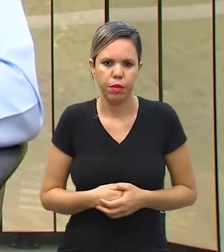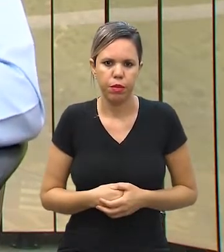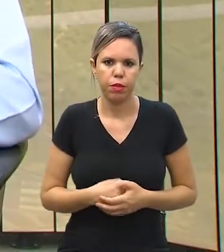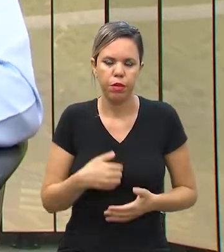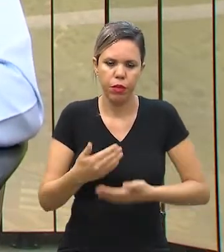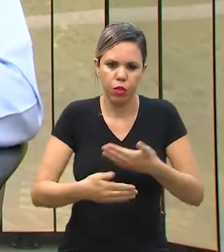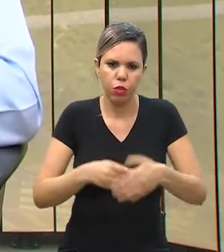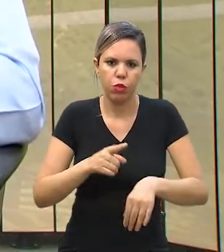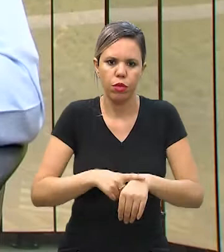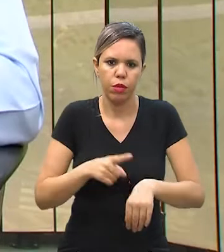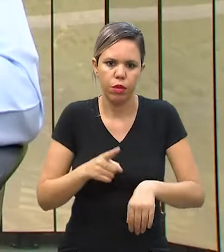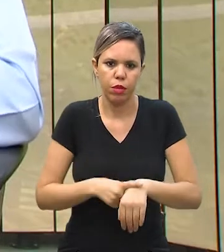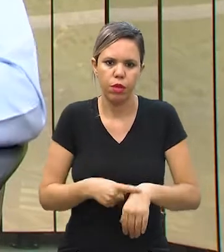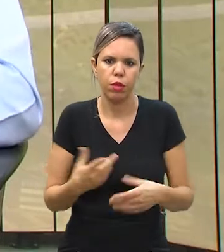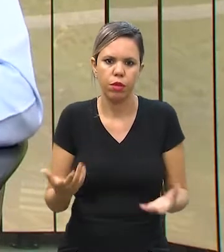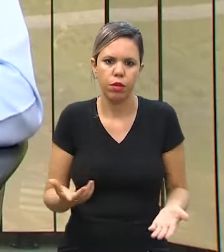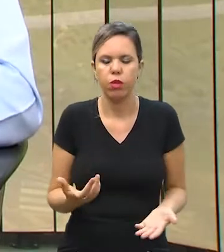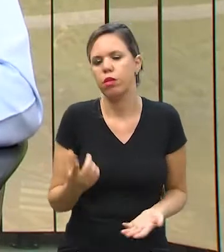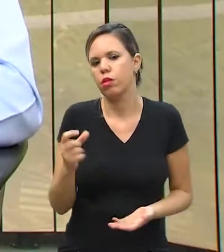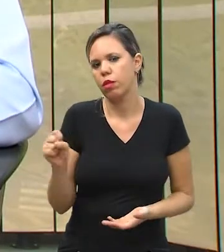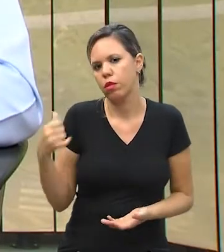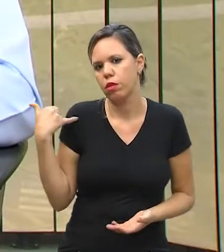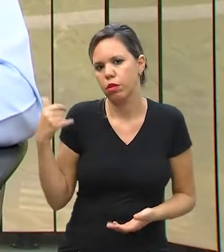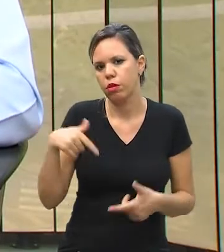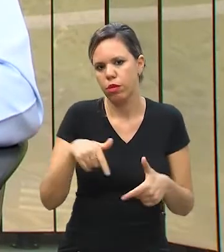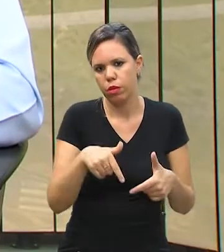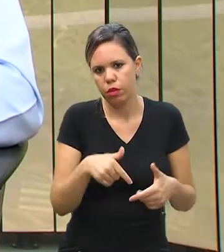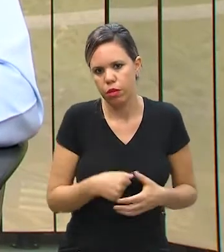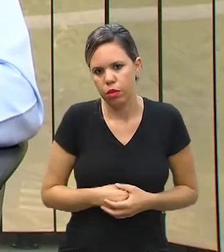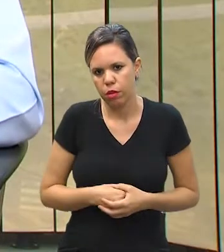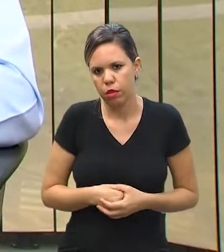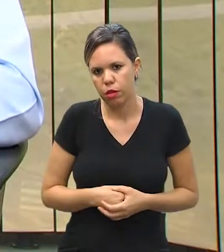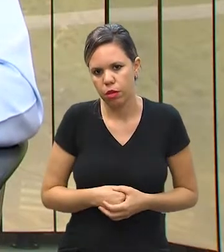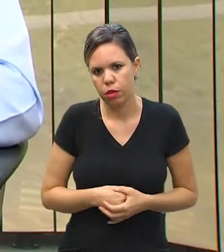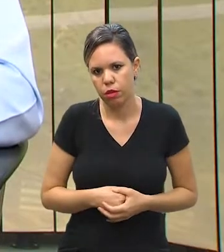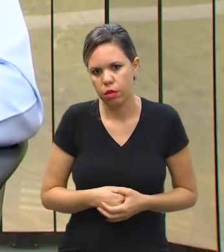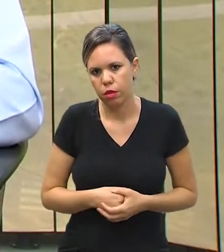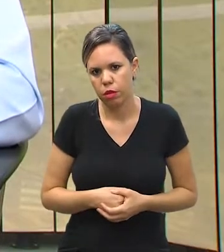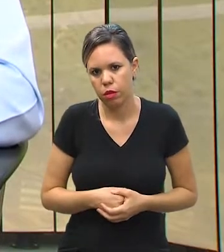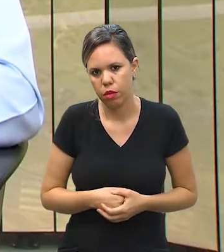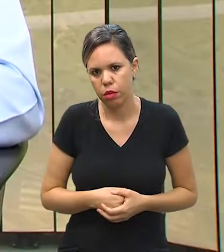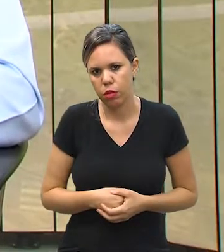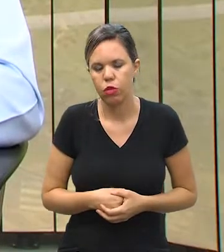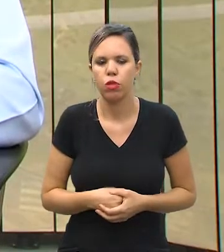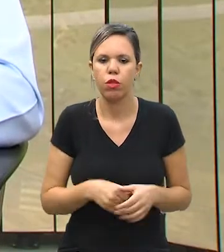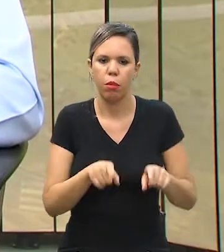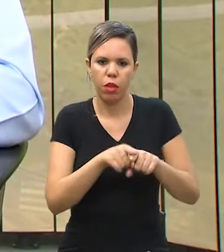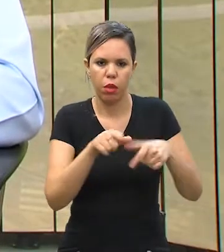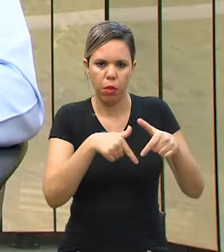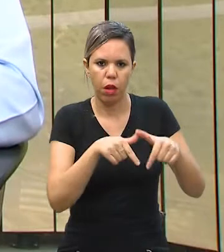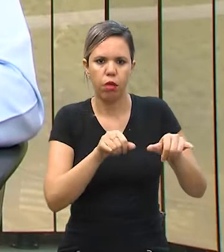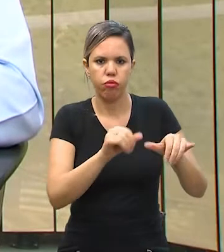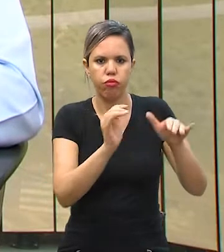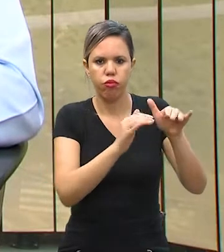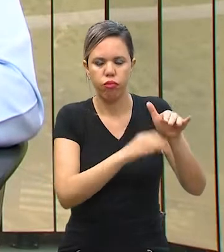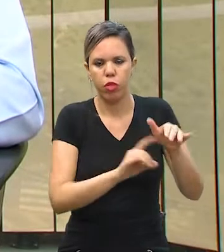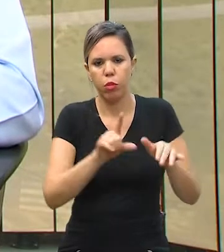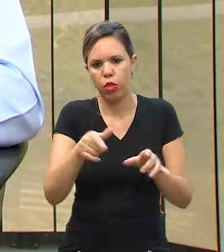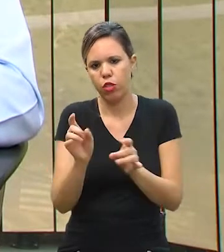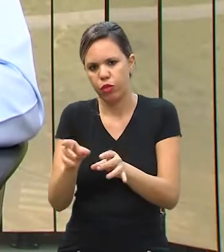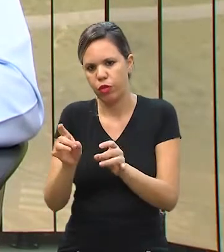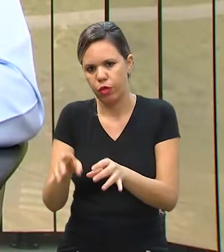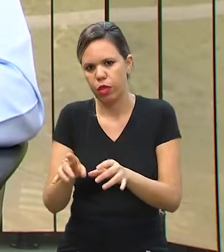decorrer do tempo, falei, com os 18 anos, eu fui trabalhar de repositor, depois eu virei promotor de